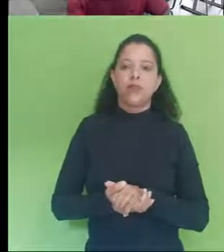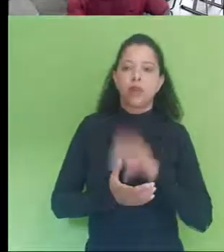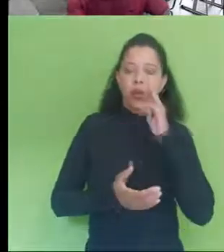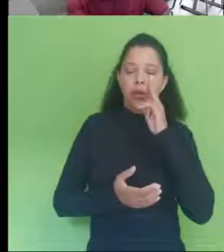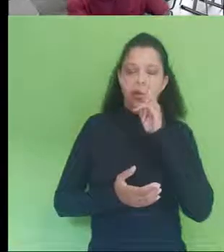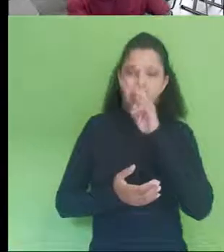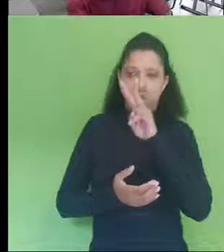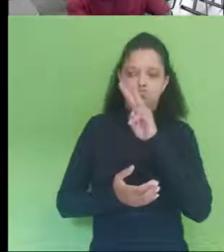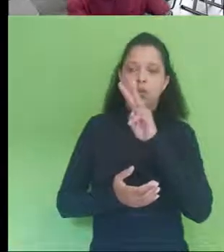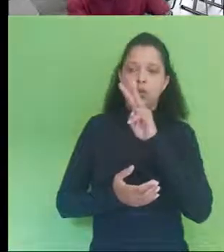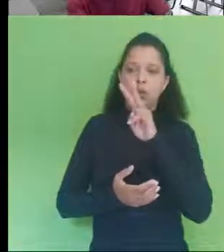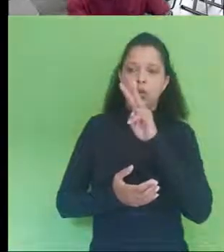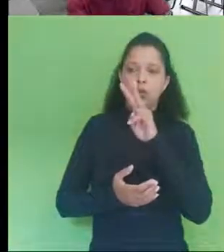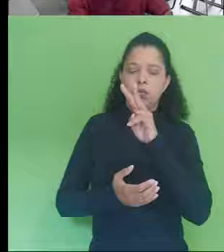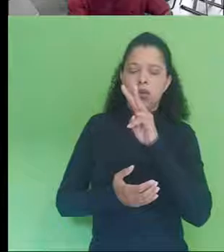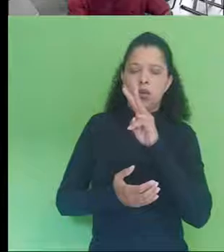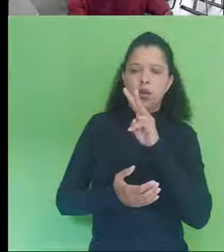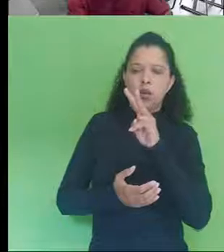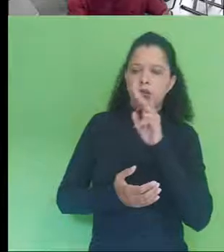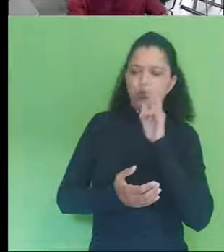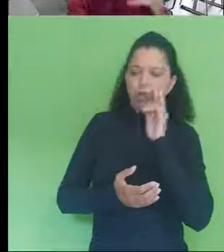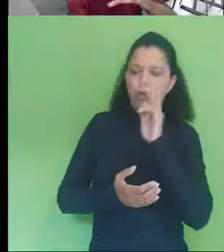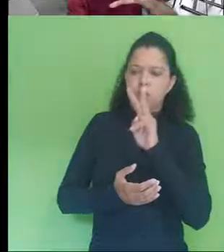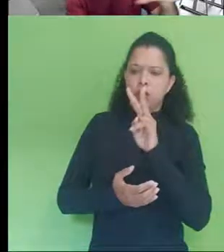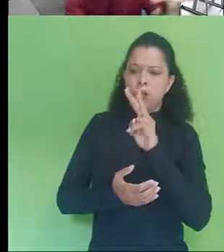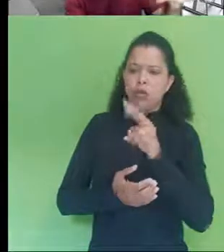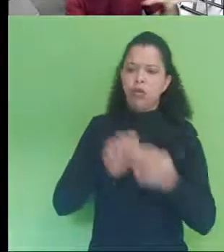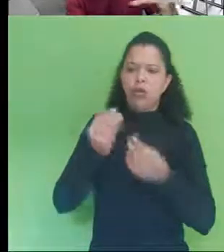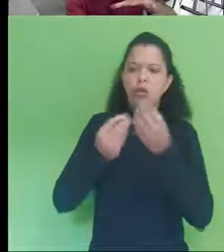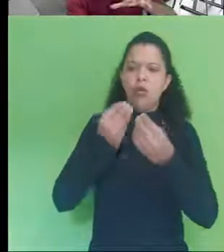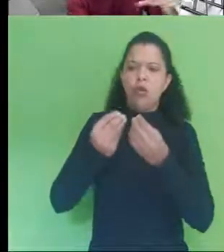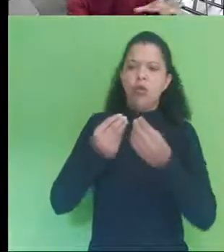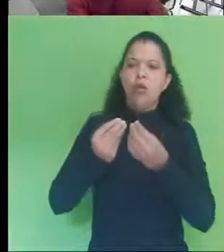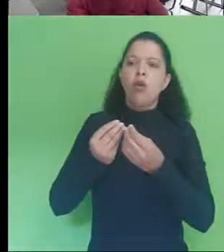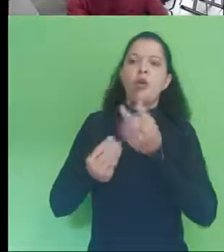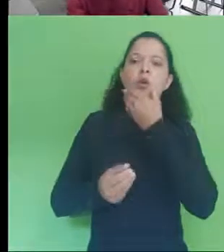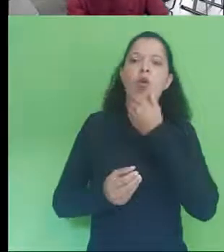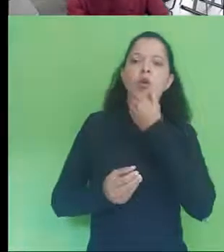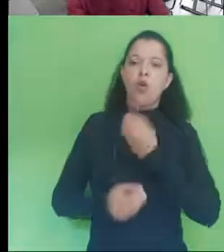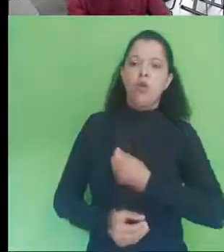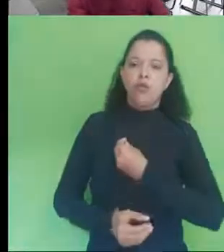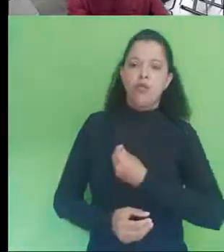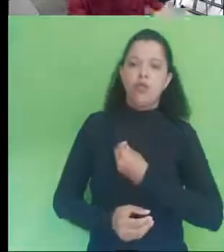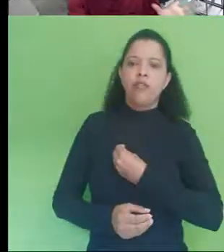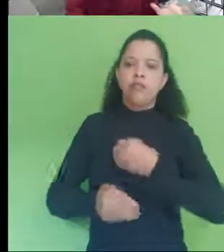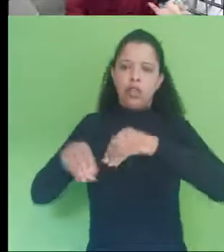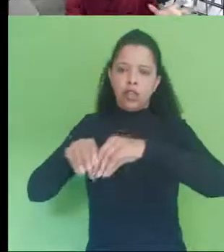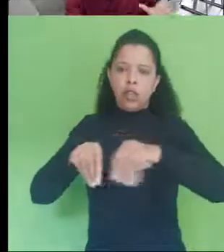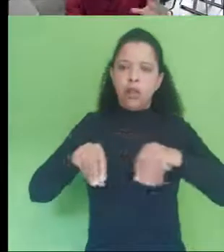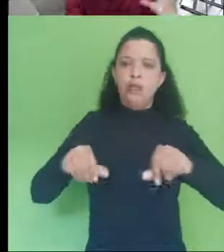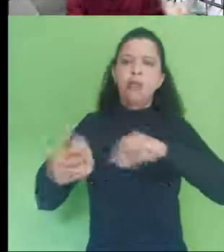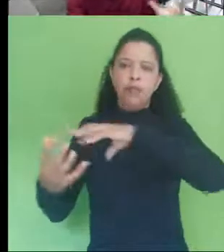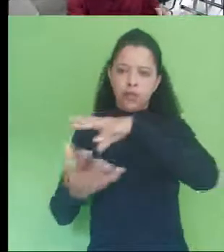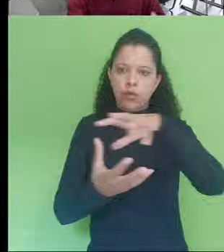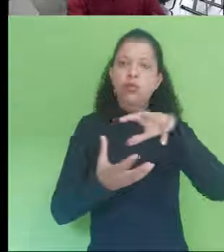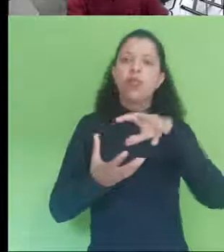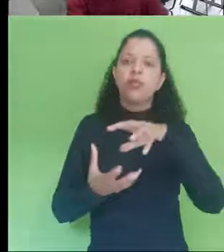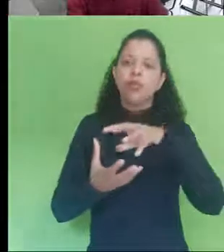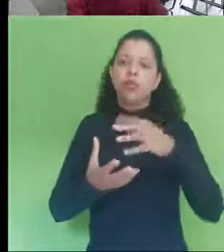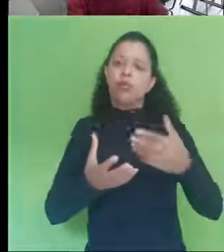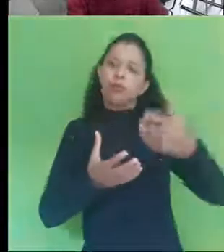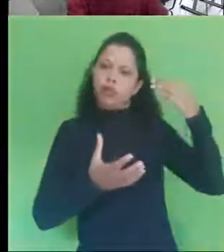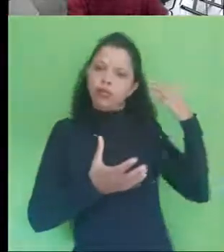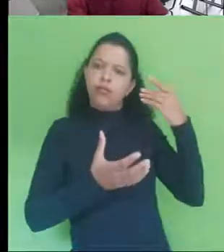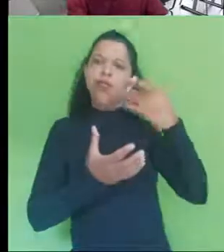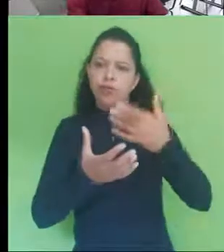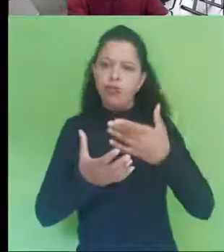uma imagem que mostra como viviam esse homem primitivo. Como esse homem